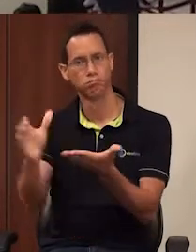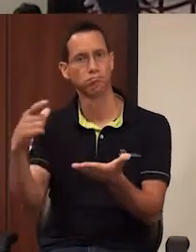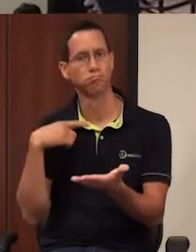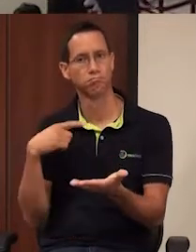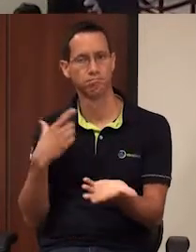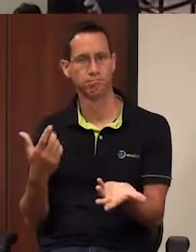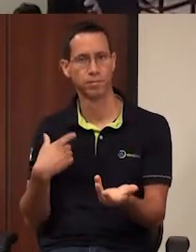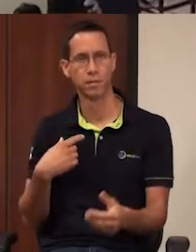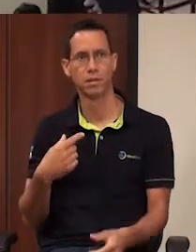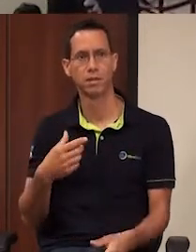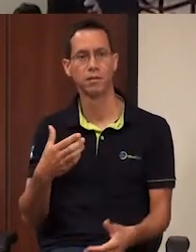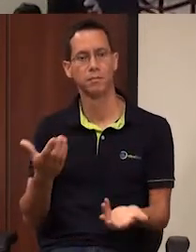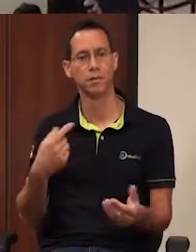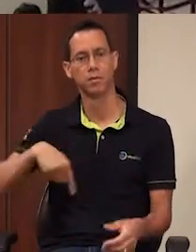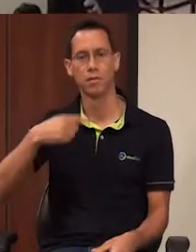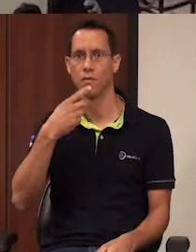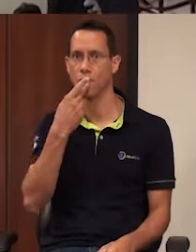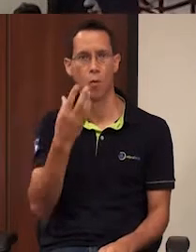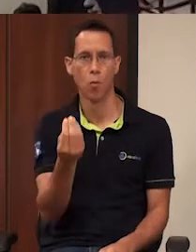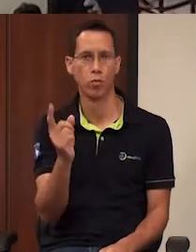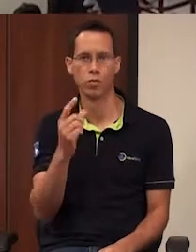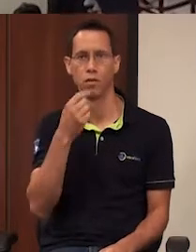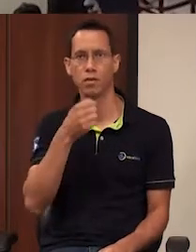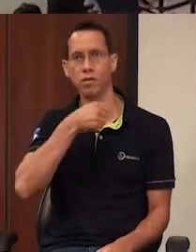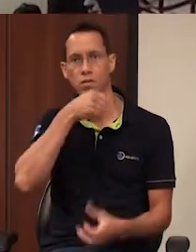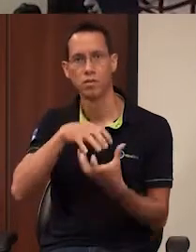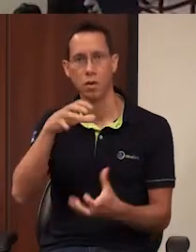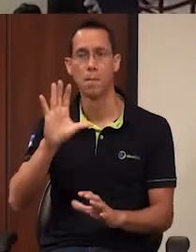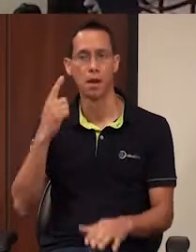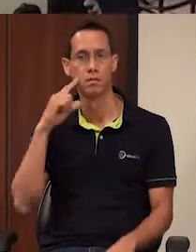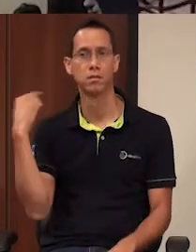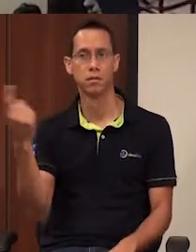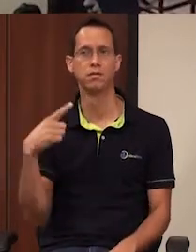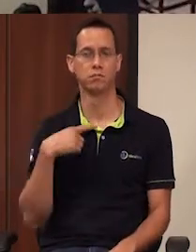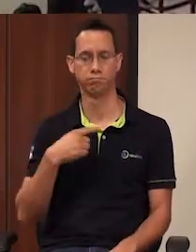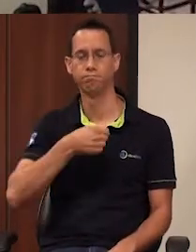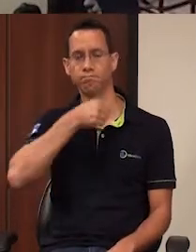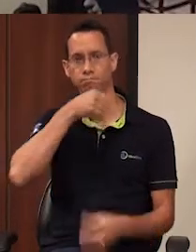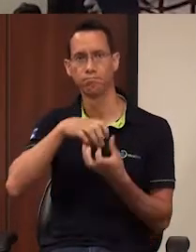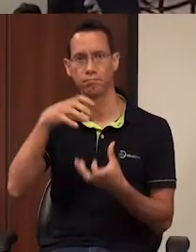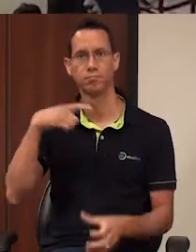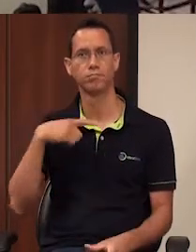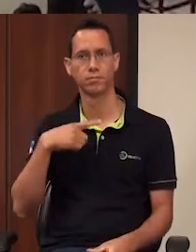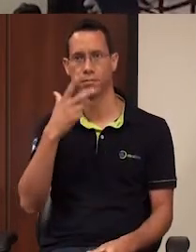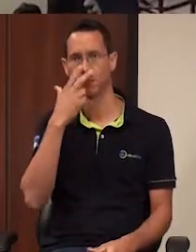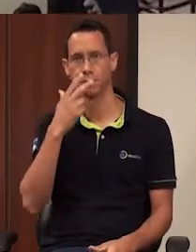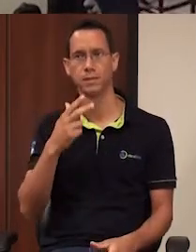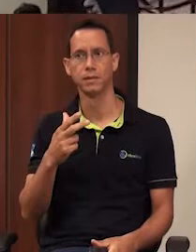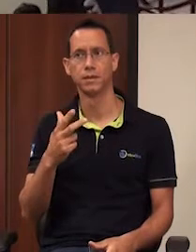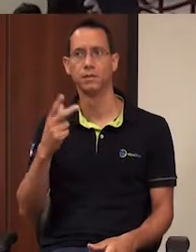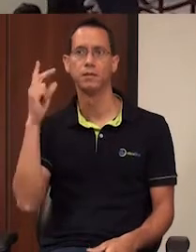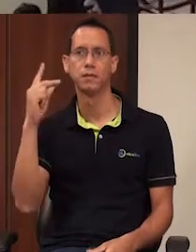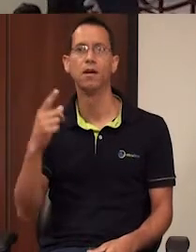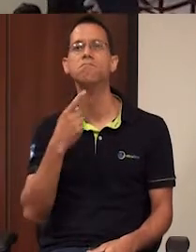dos idosos, os idosos são grandes, entre aspas, vítimas, né, de terem sua